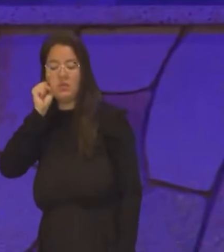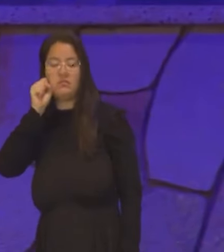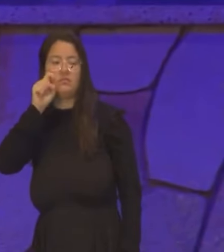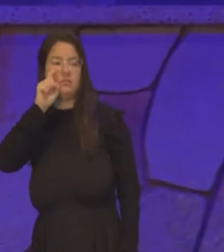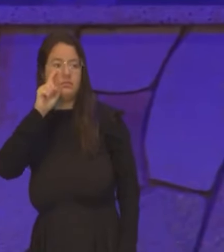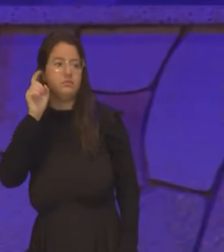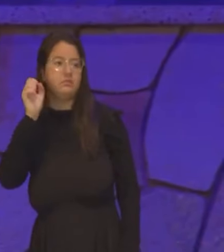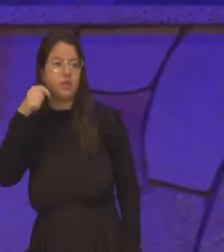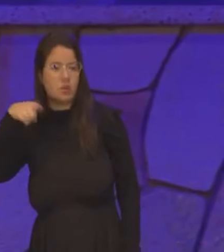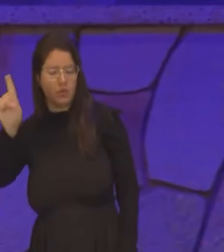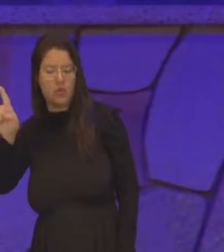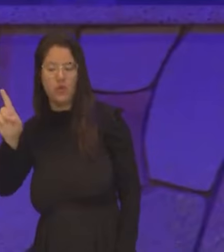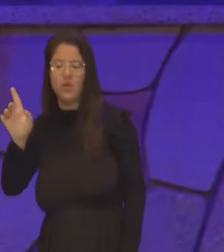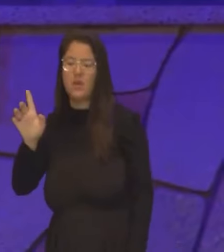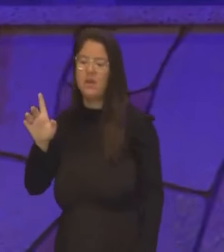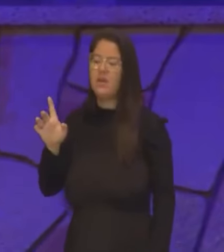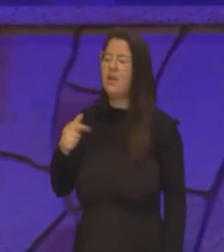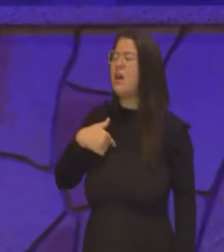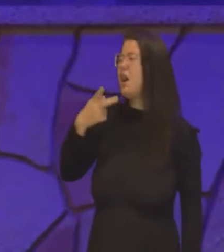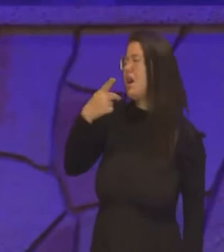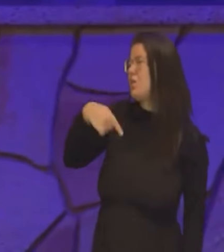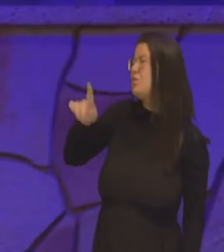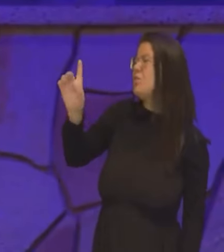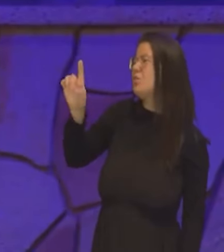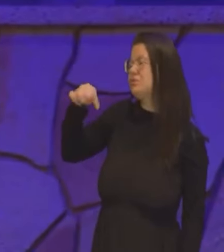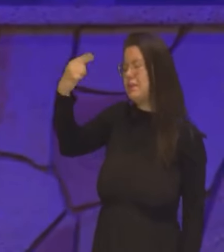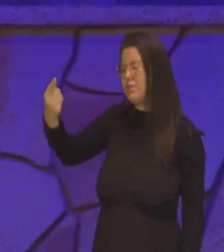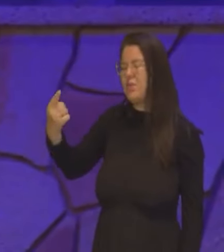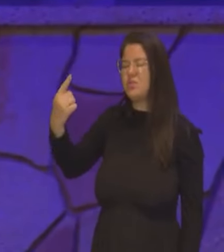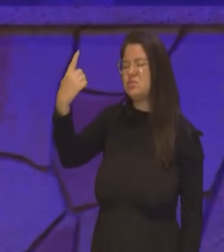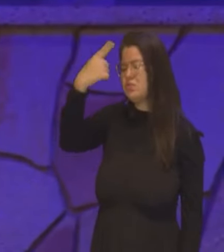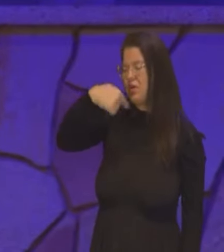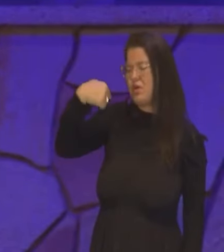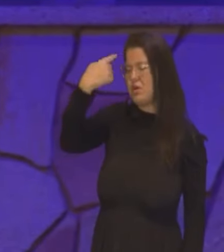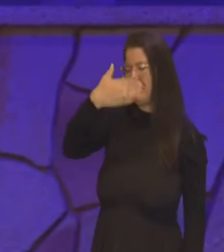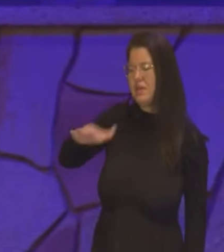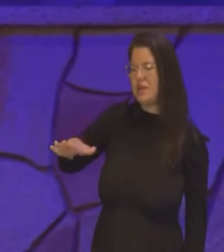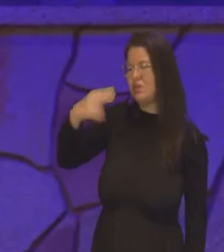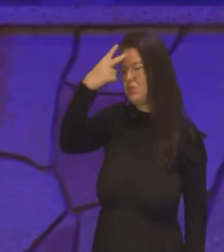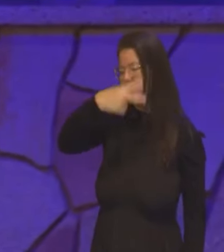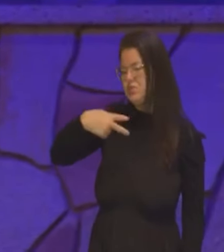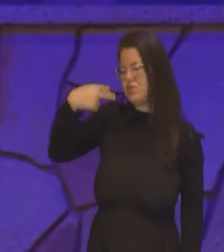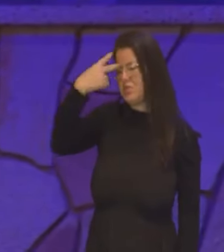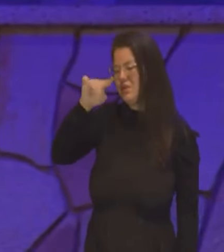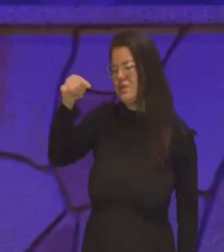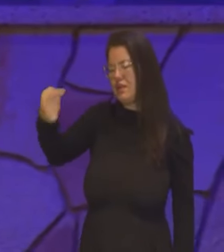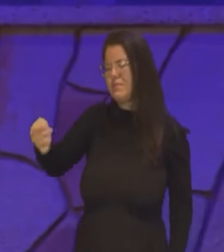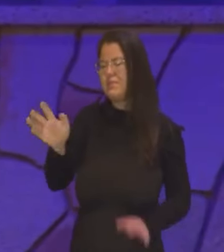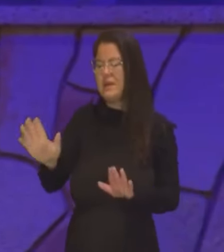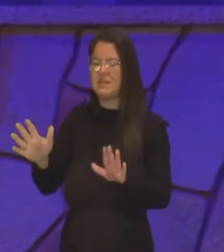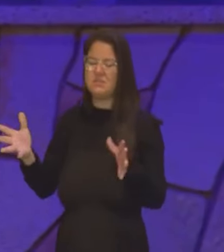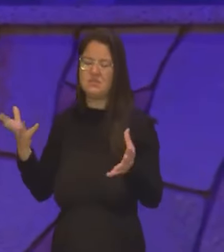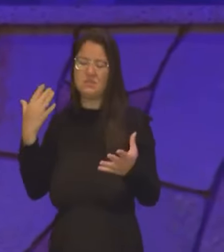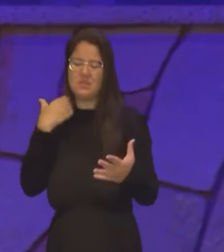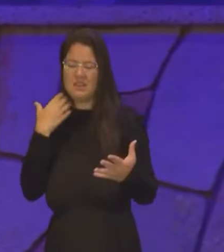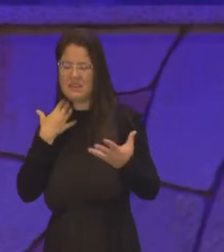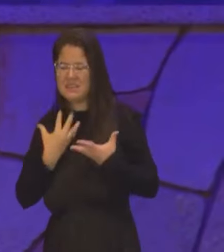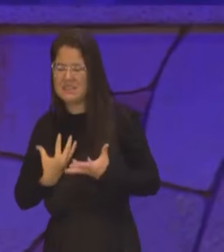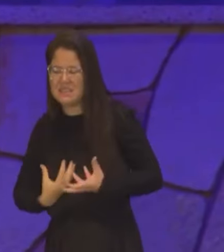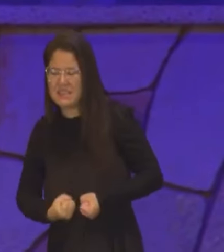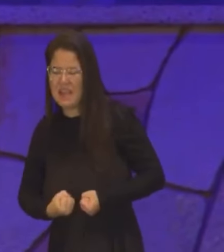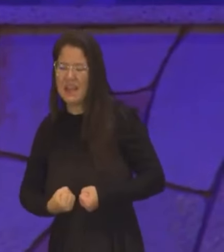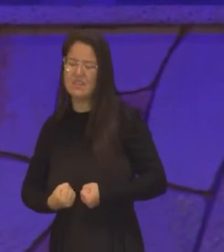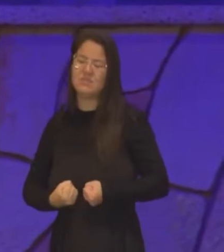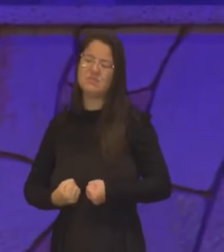daqui a pouco também eu vou, mas daqui a pouco é 1h30 depois, 2 horas. Mas esses dias eu estava tão cansado que